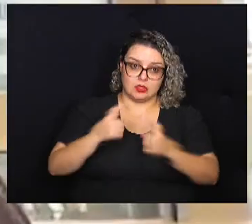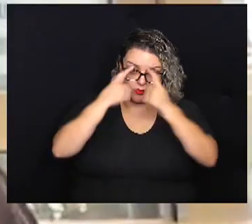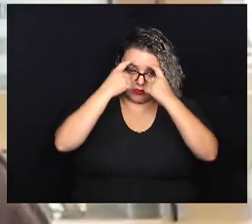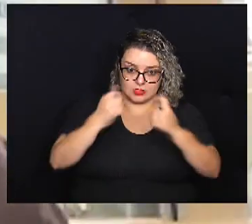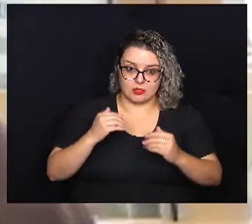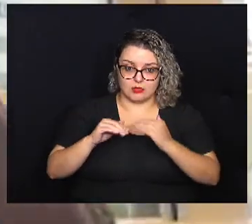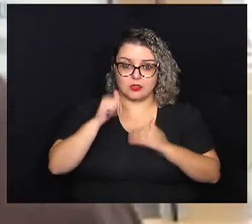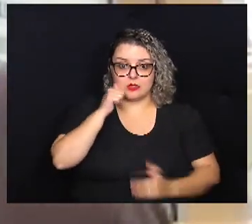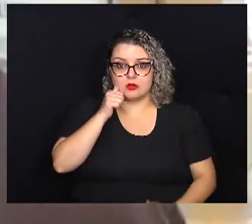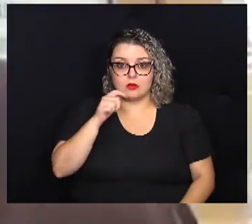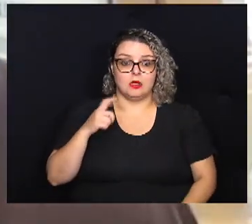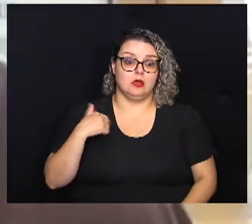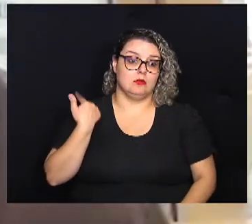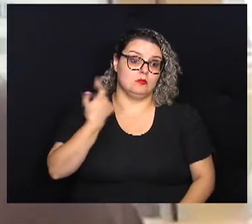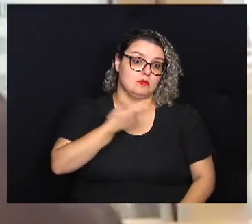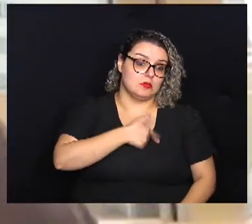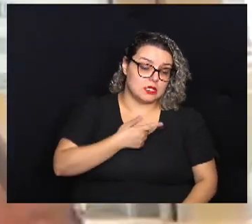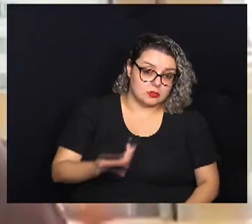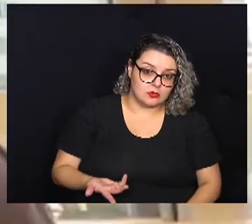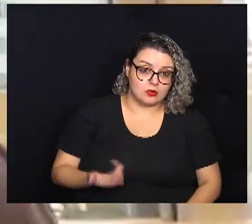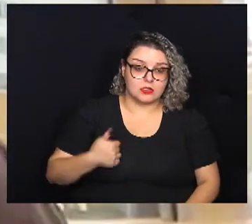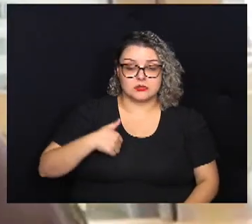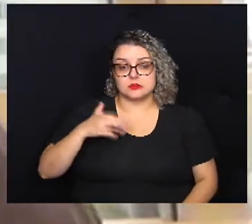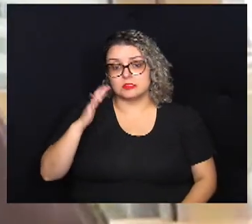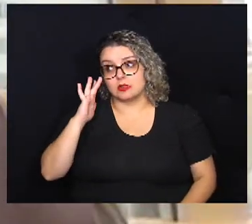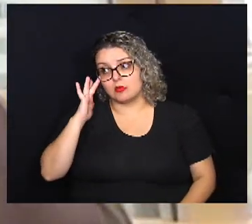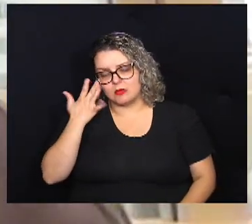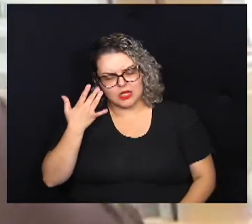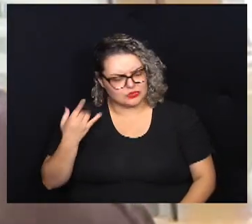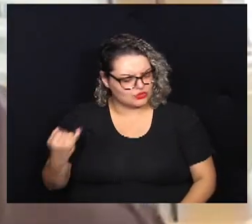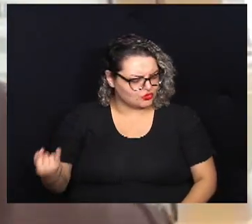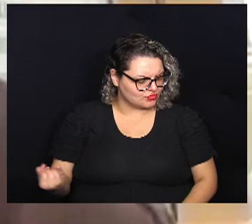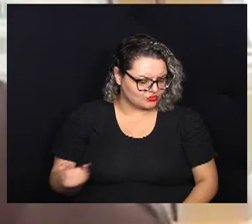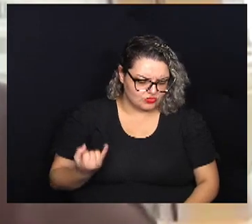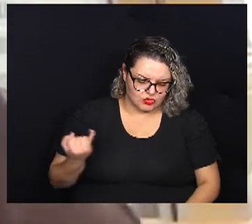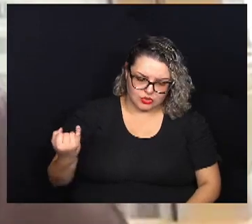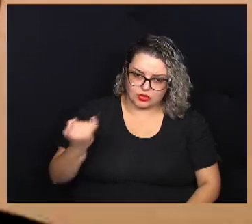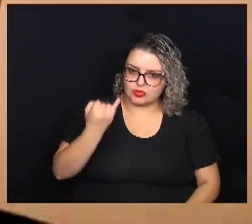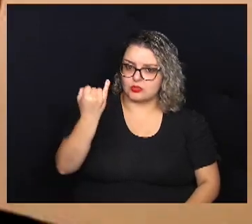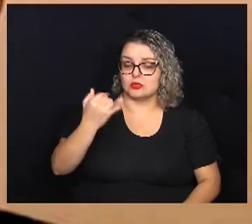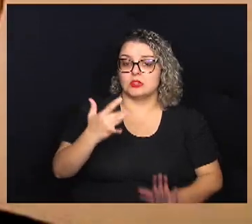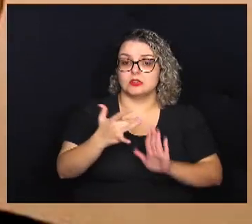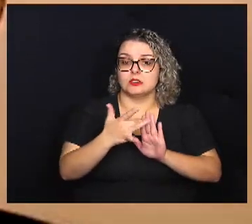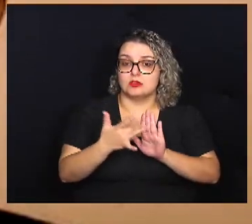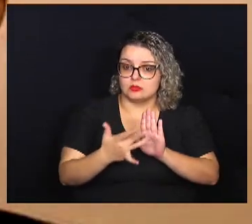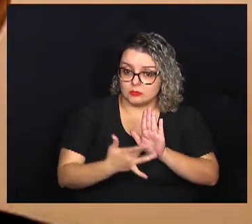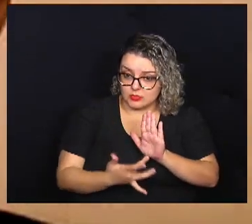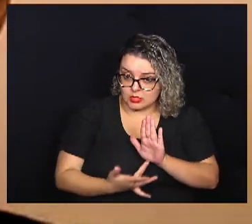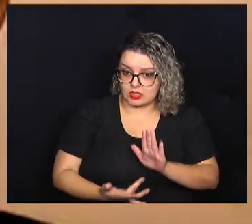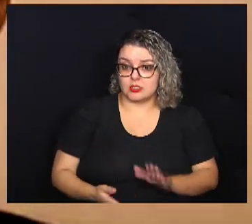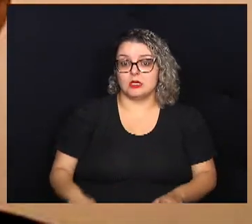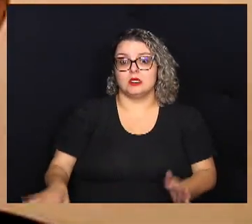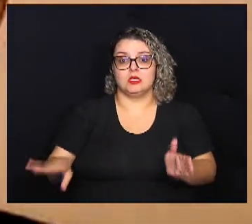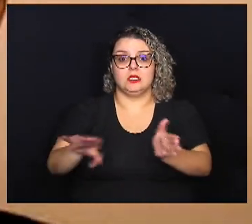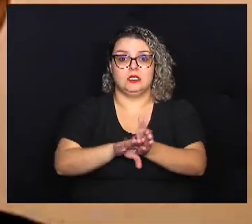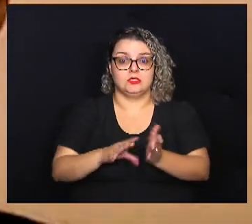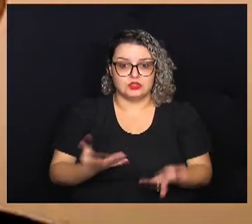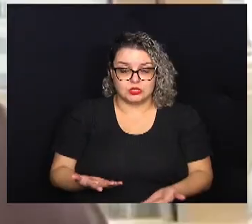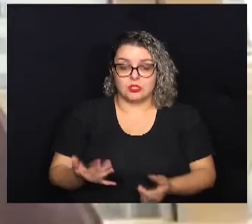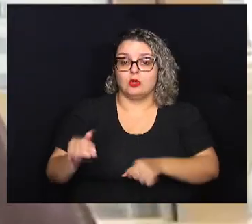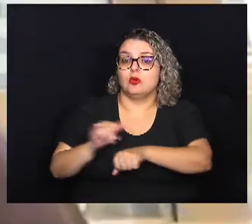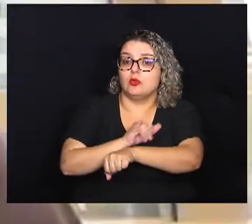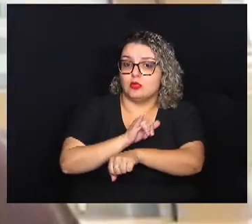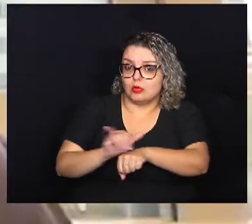mulher. Para a gente, eu acho de suma importância esse protocolo. Ele vem como uma ferramenta